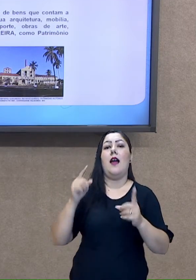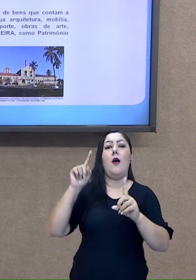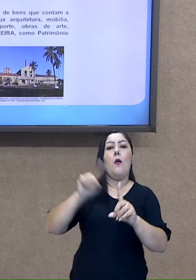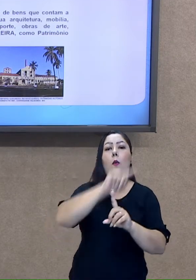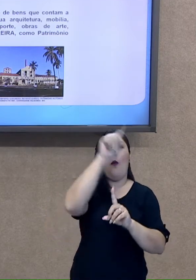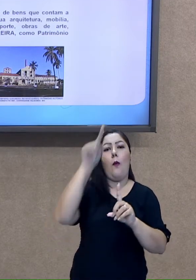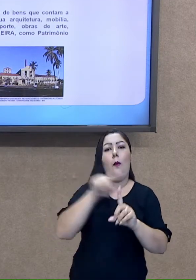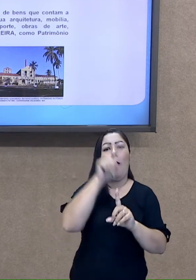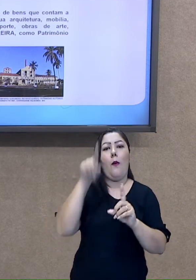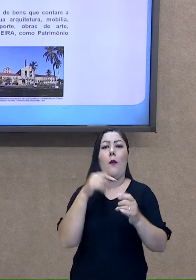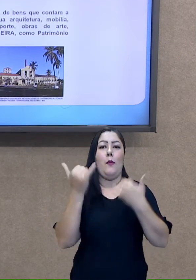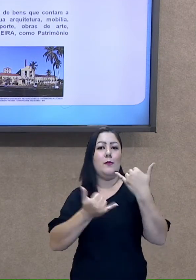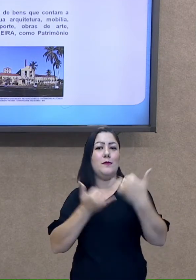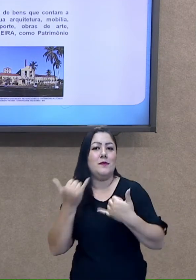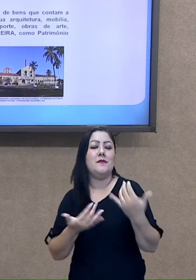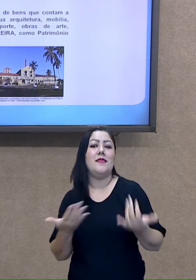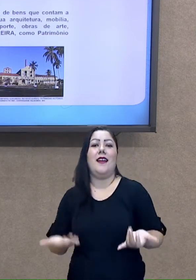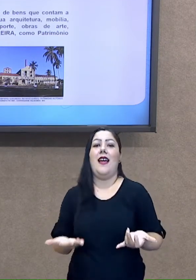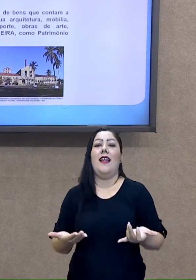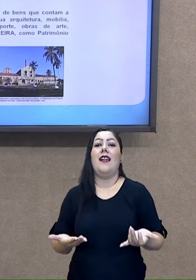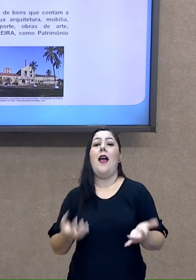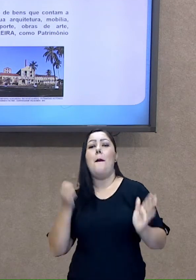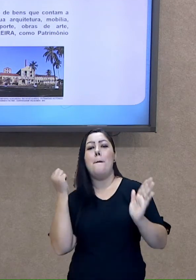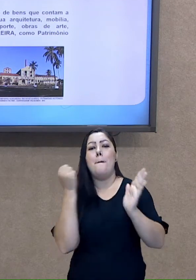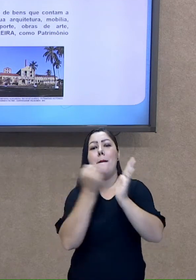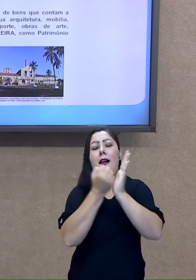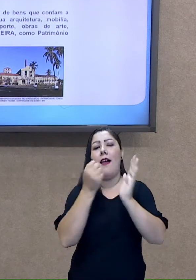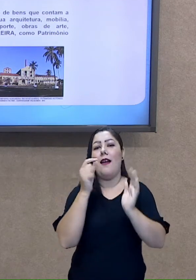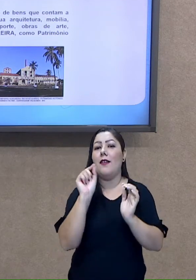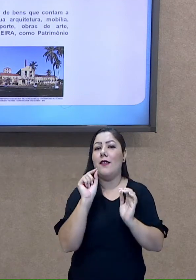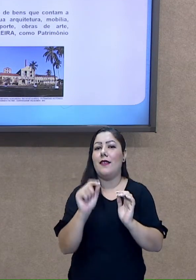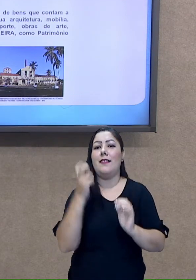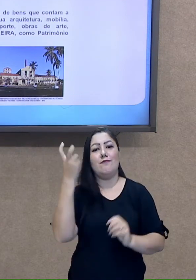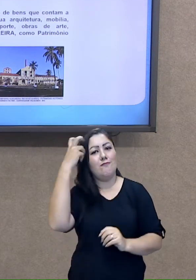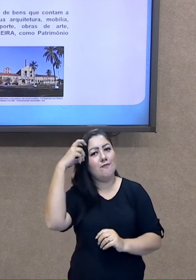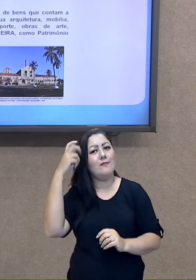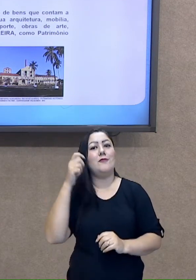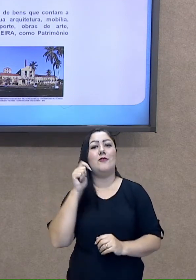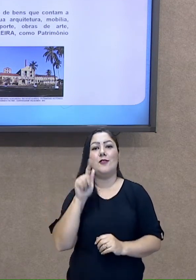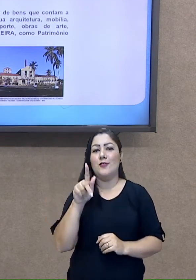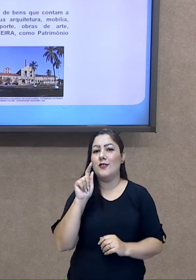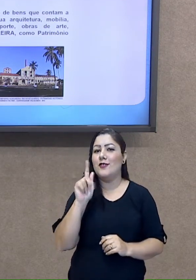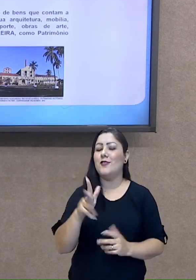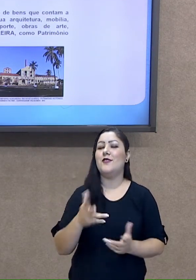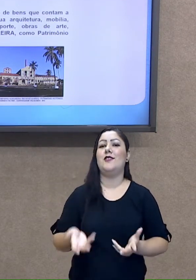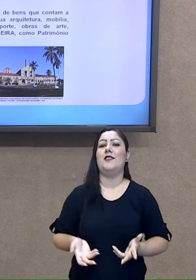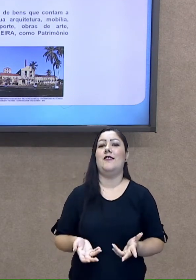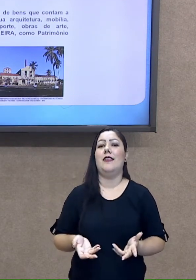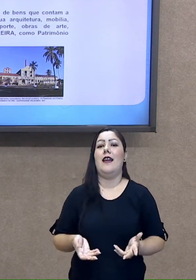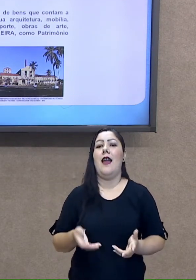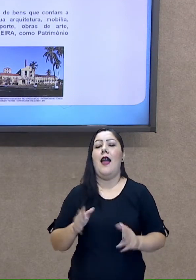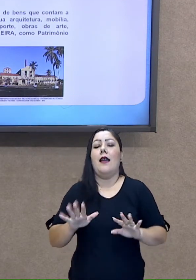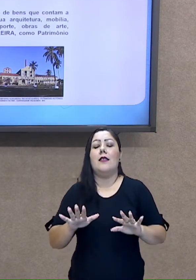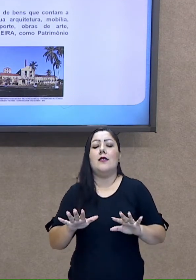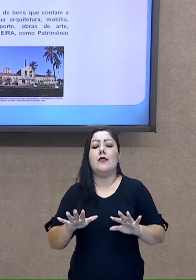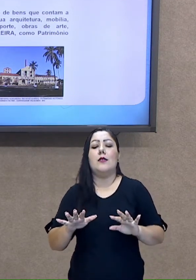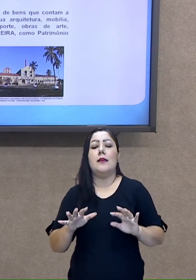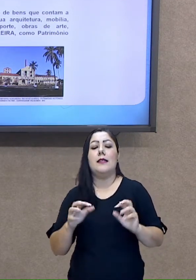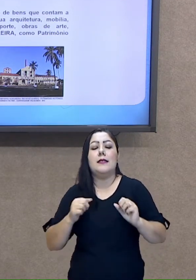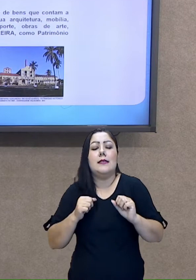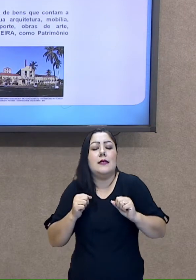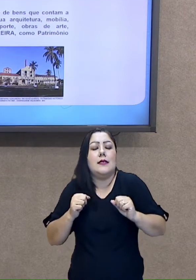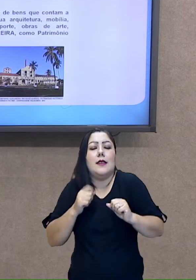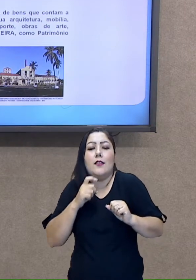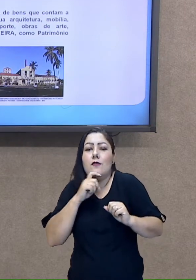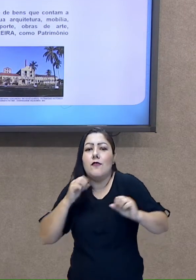a cultura de onde? Daqui da nossa cidade, Governador Valadares. Quando começa a esfriar aquele clima da nossa